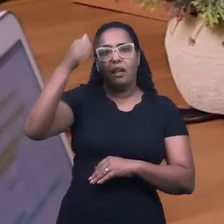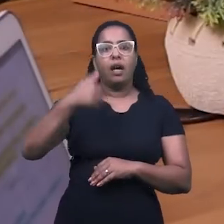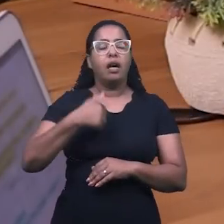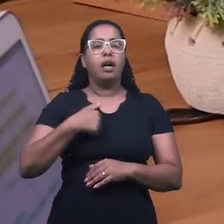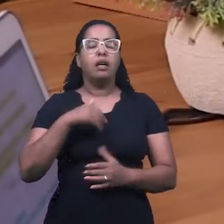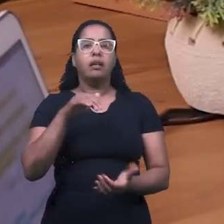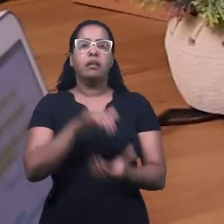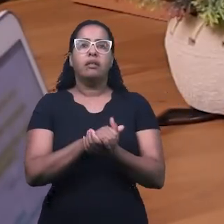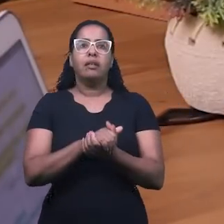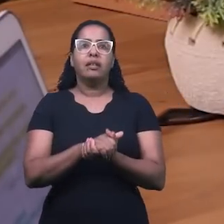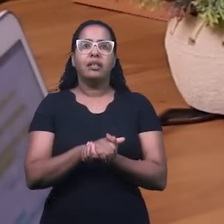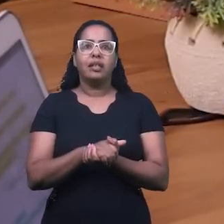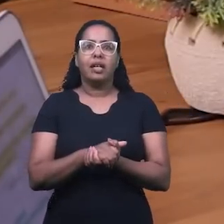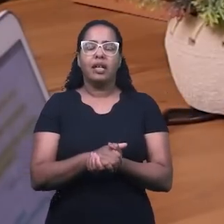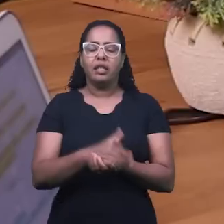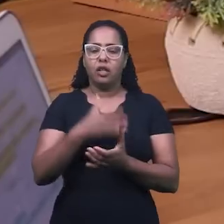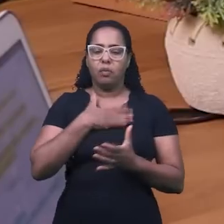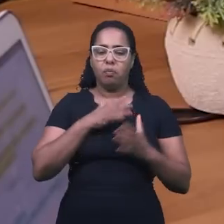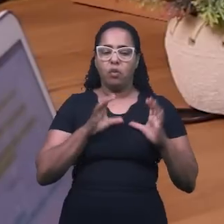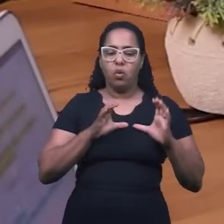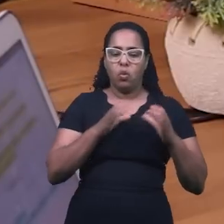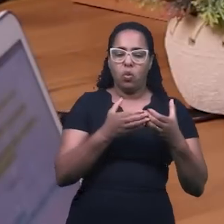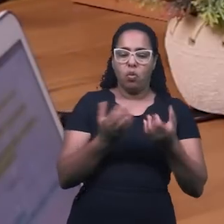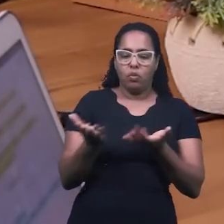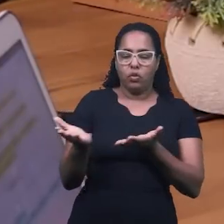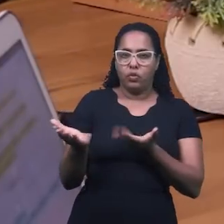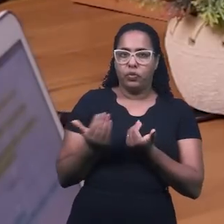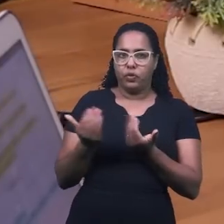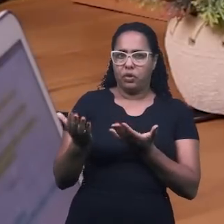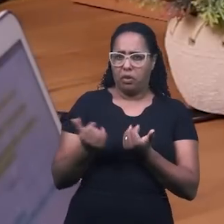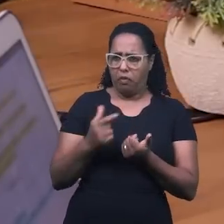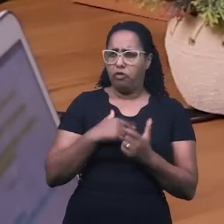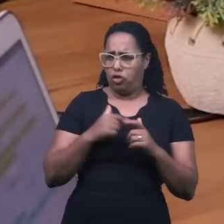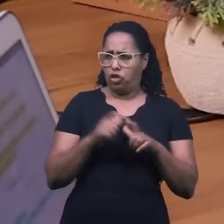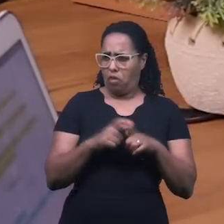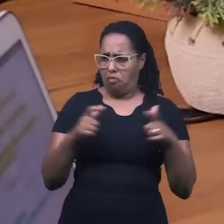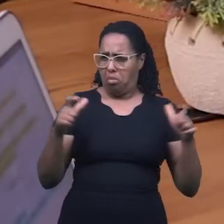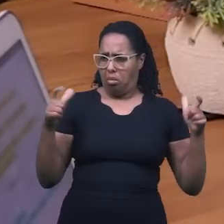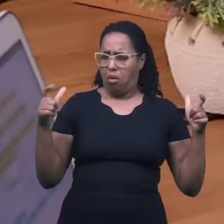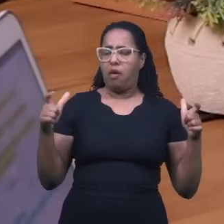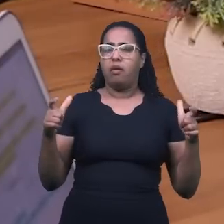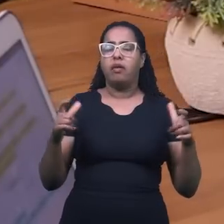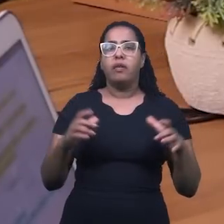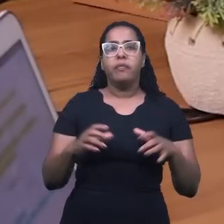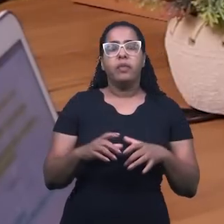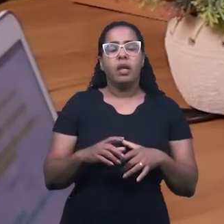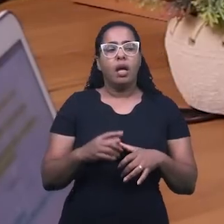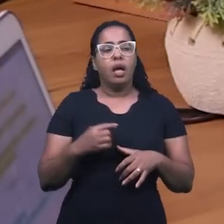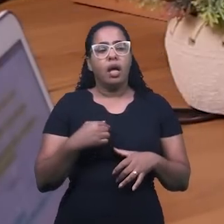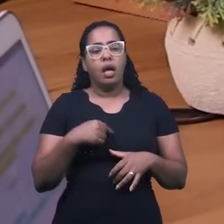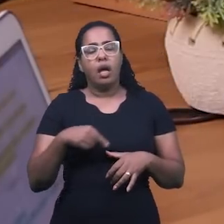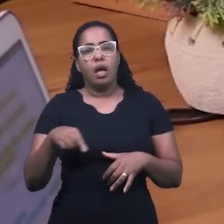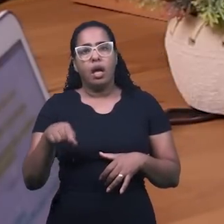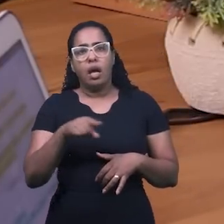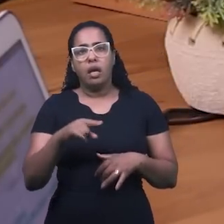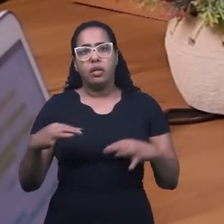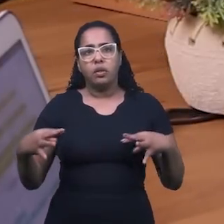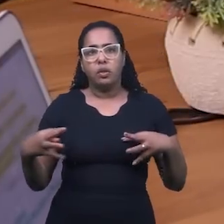espirituais. E eu casei, a minha turma de jovens, né, porque tinha muitos jovens na minha turma,